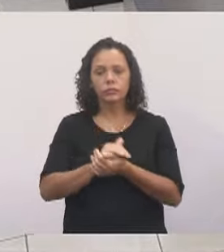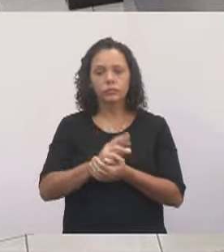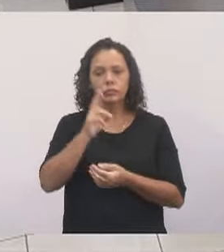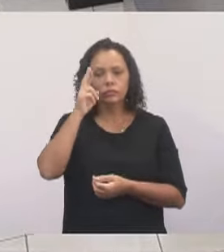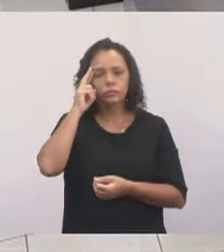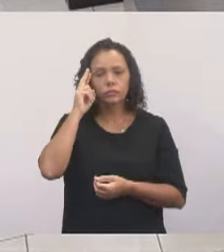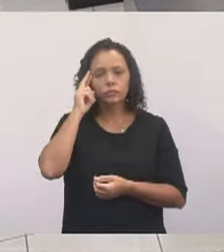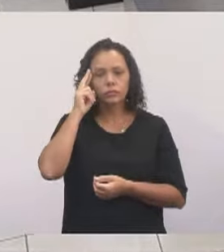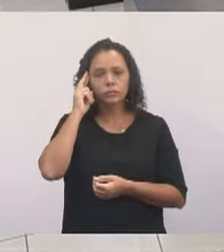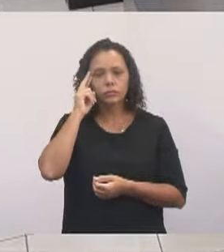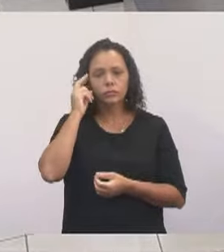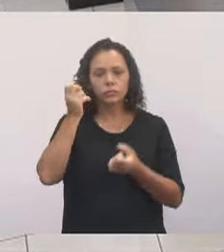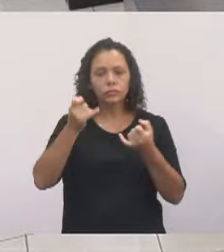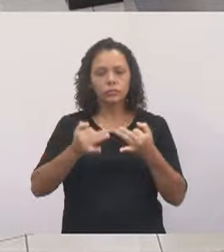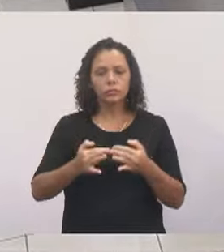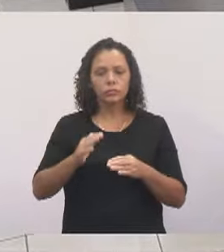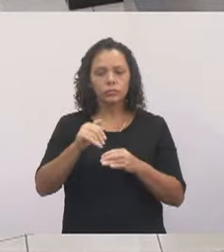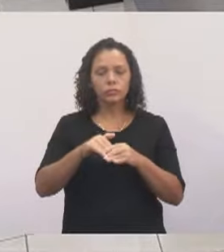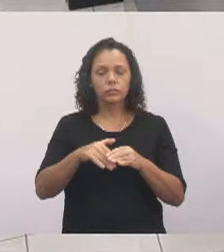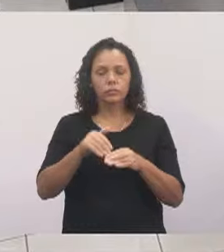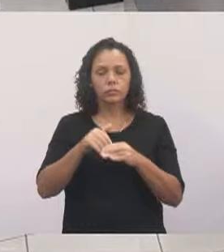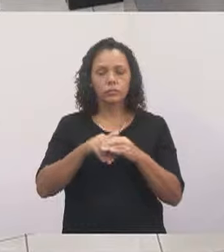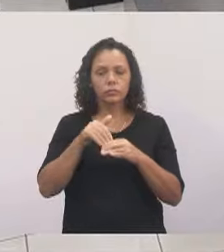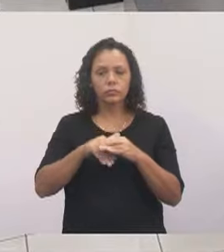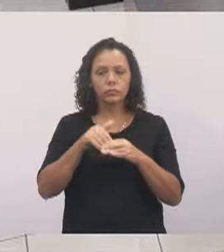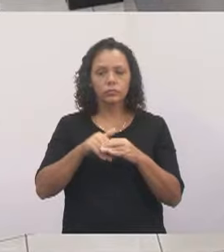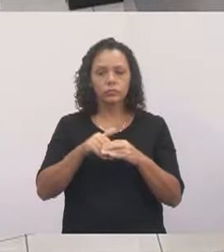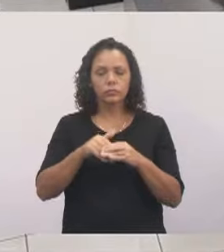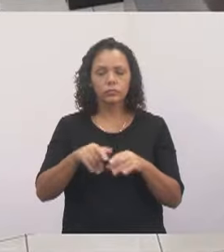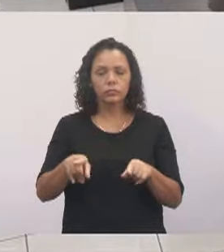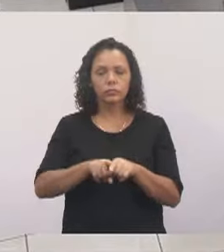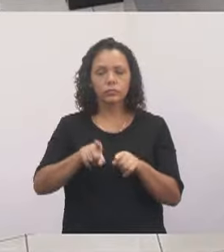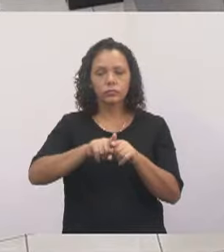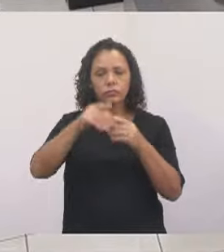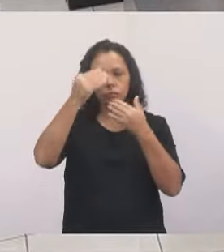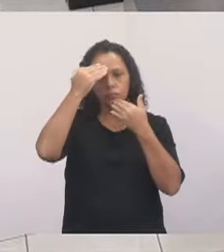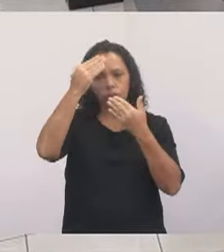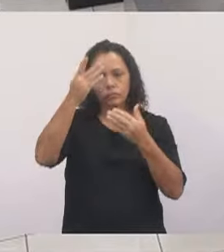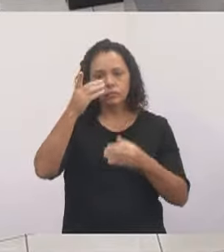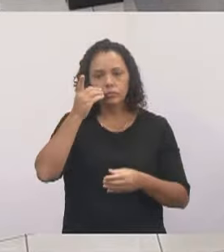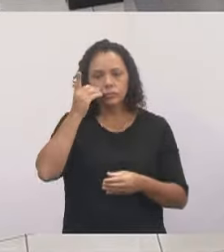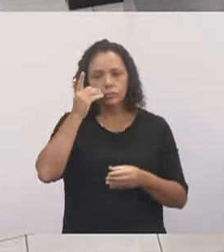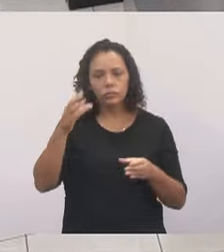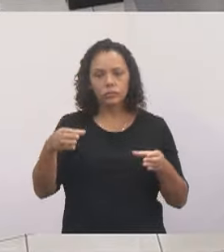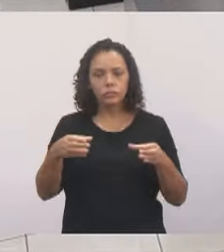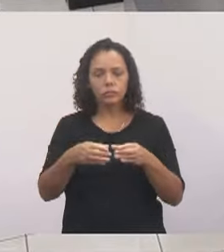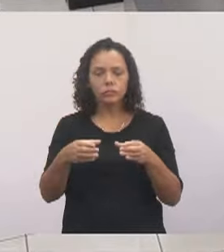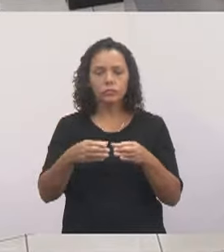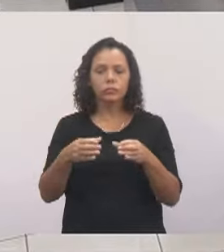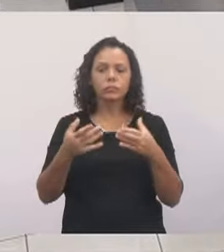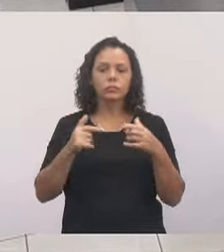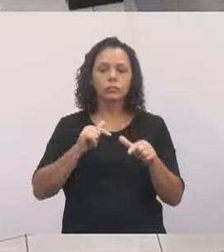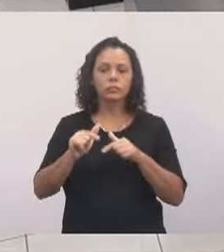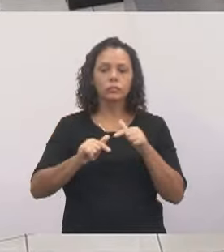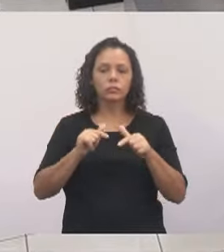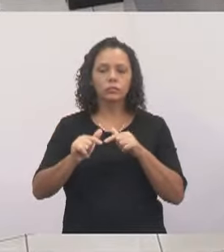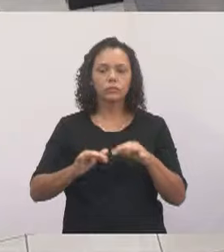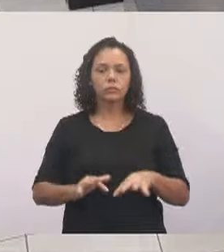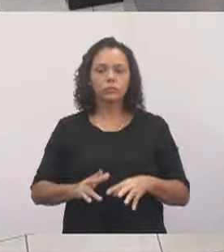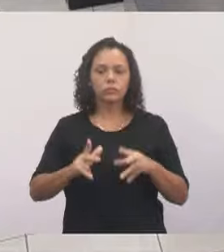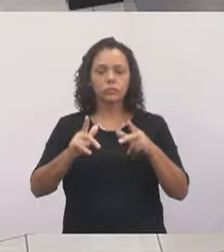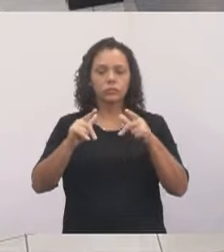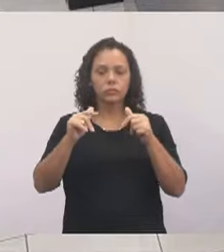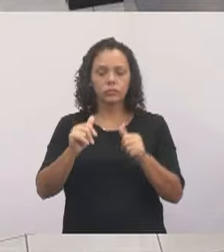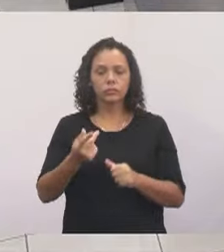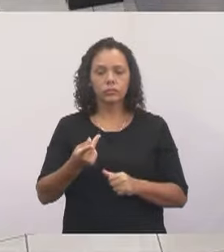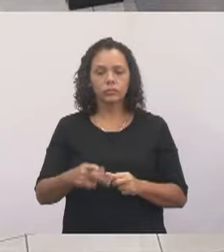Roninha? Justificando meu voto, preenchendo mais os meus agradecimentos ao Dude e sua equipe pelo excelente trabalho que foi feito e